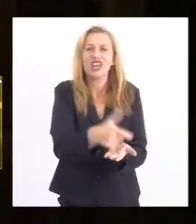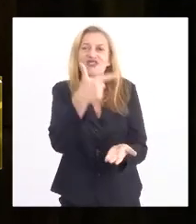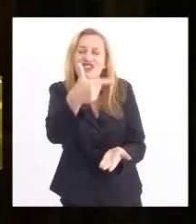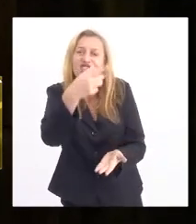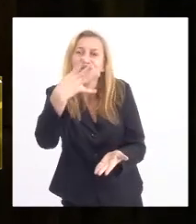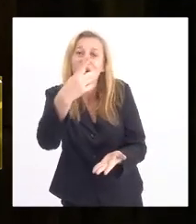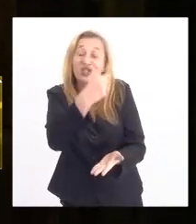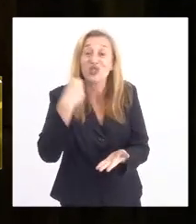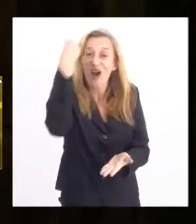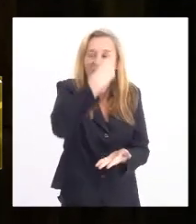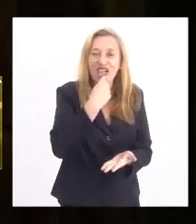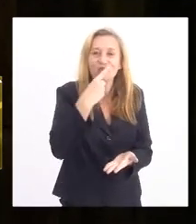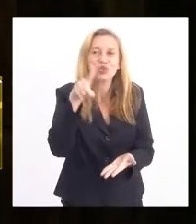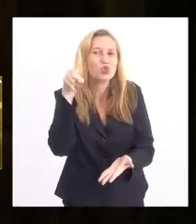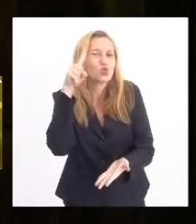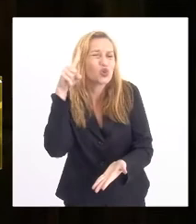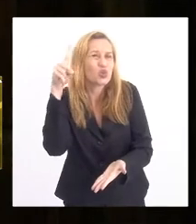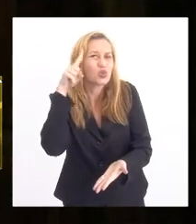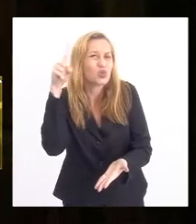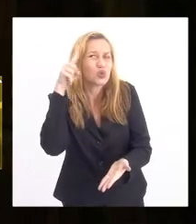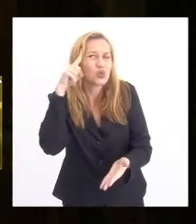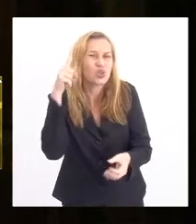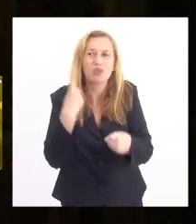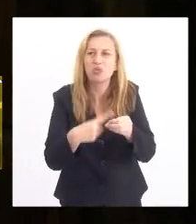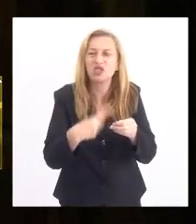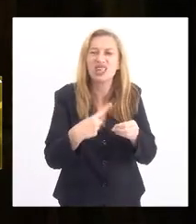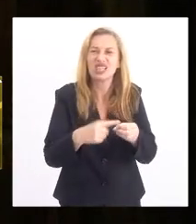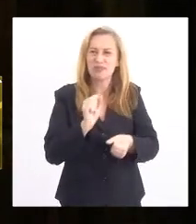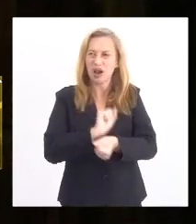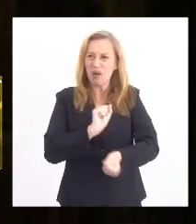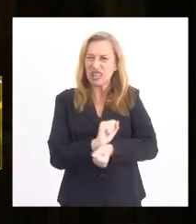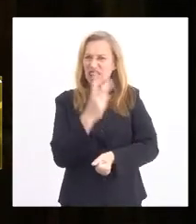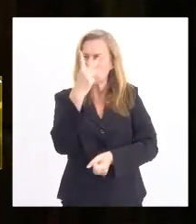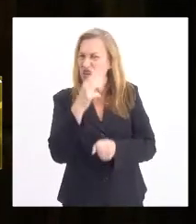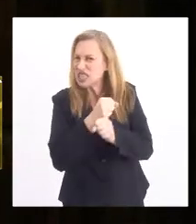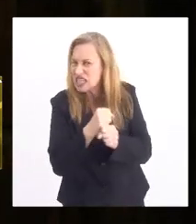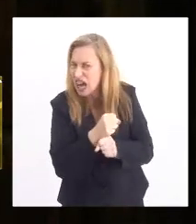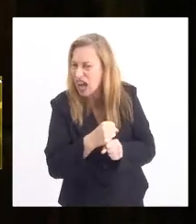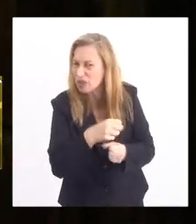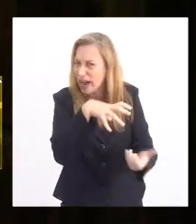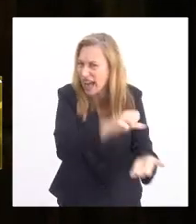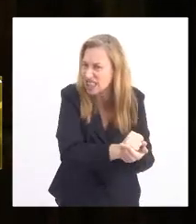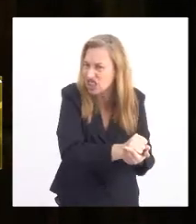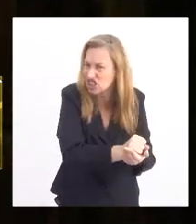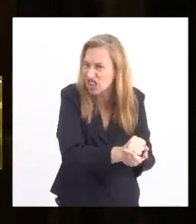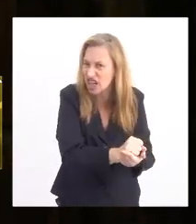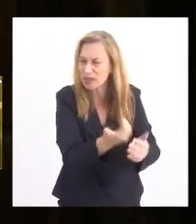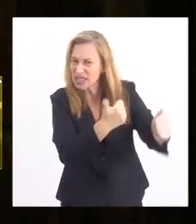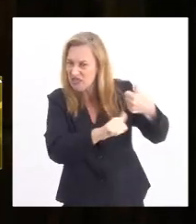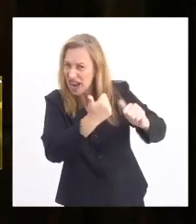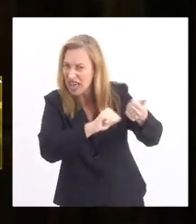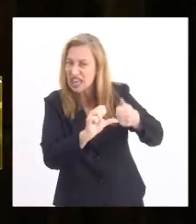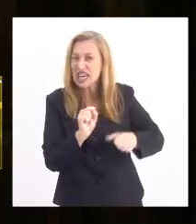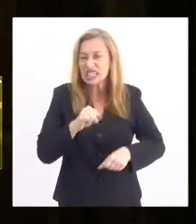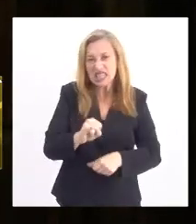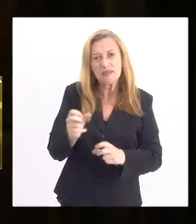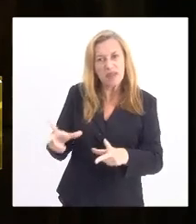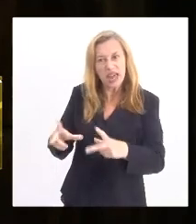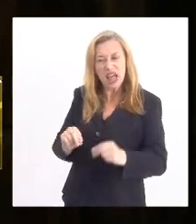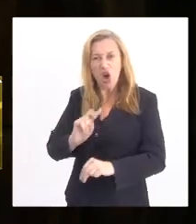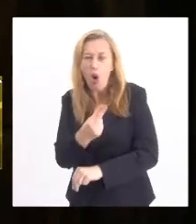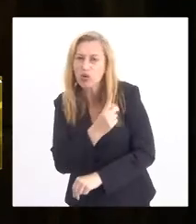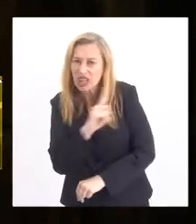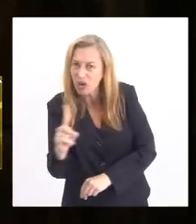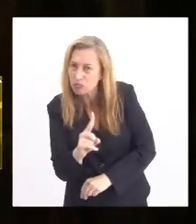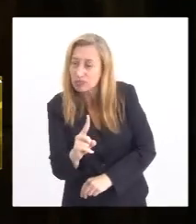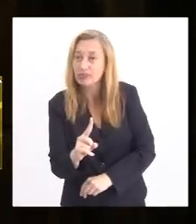24 horas por dia agora no município não tem mais que esperar 2 anos para se cadastrar e para ser avaliado se ele merece estar no